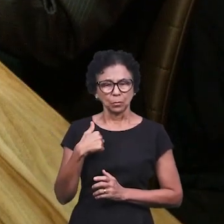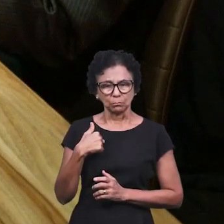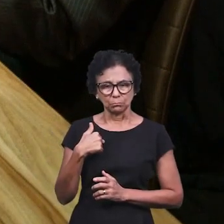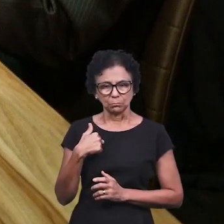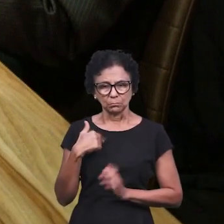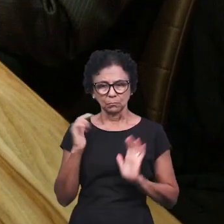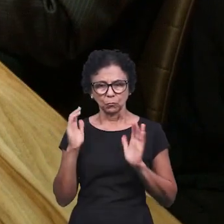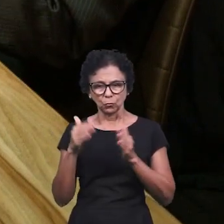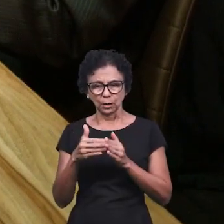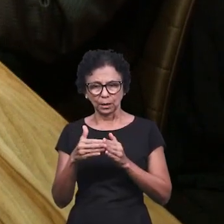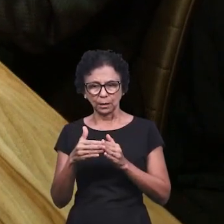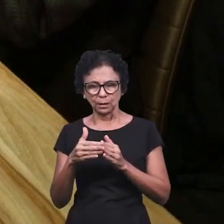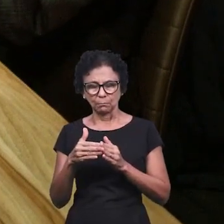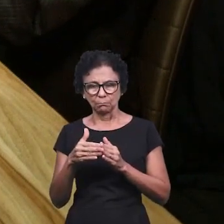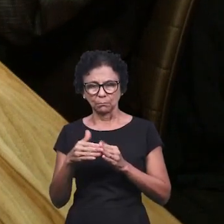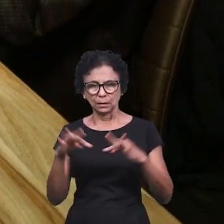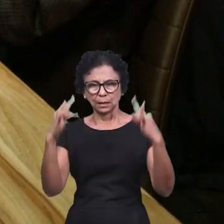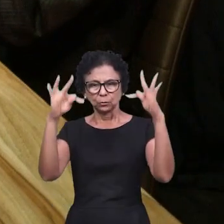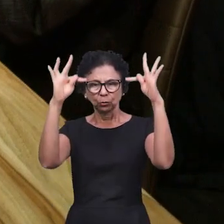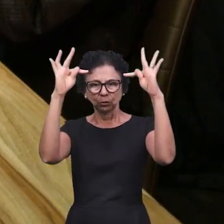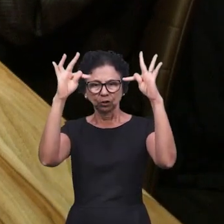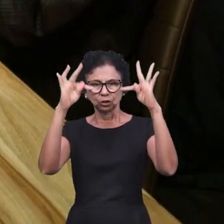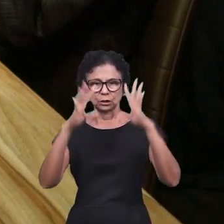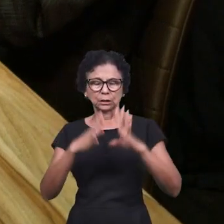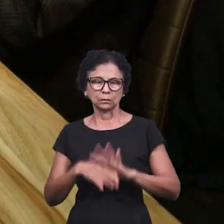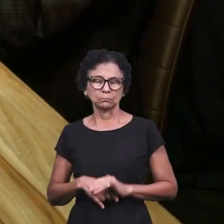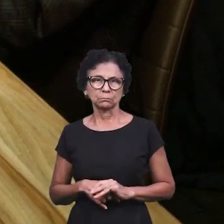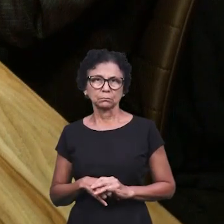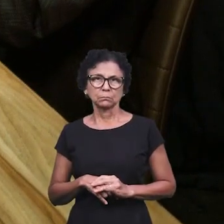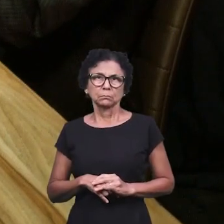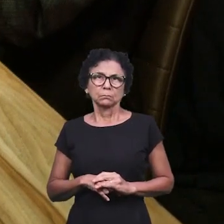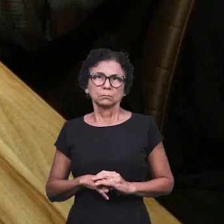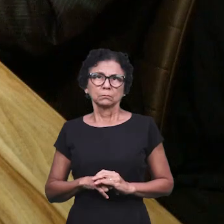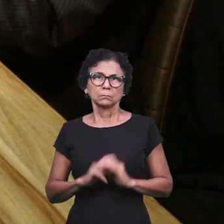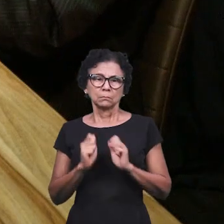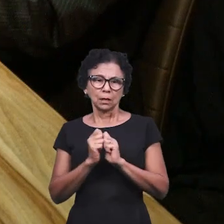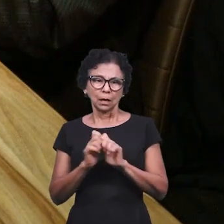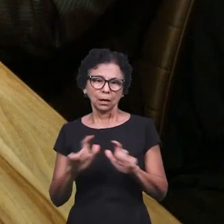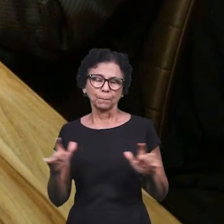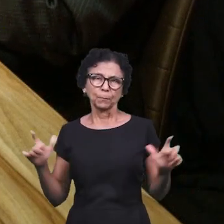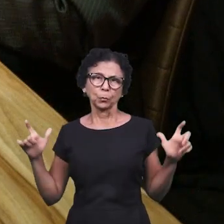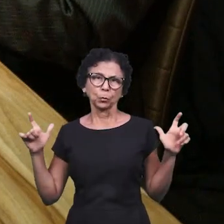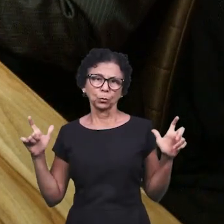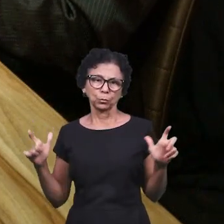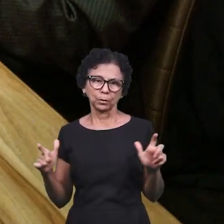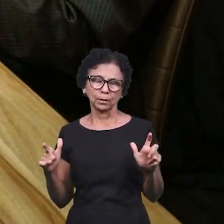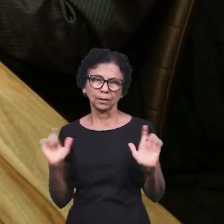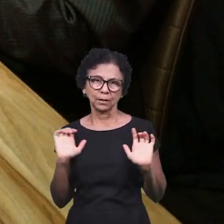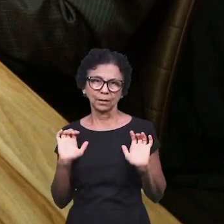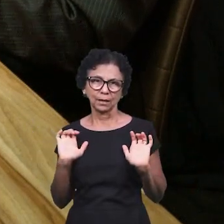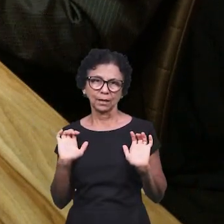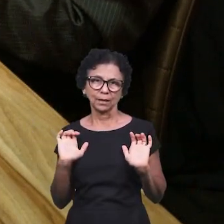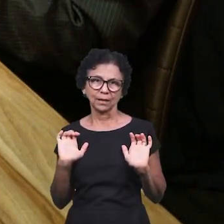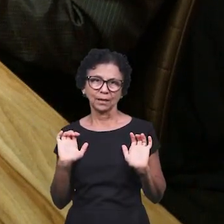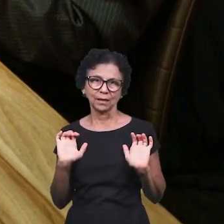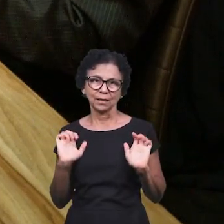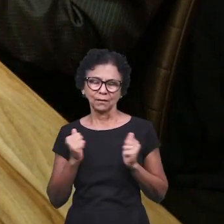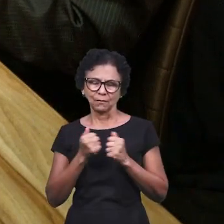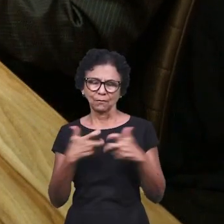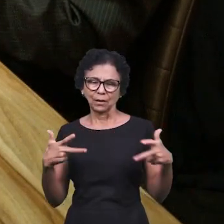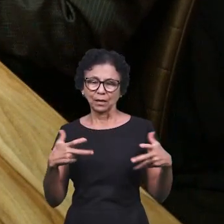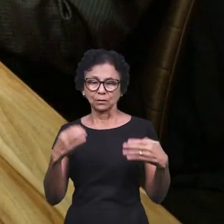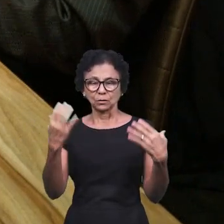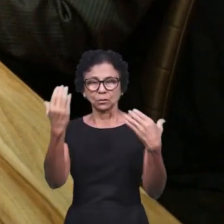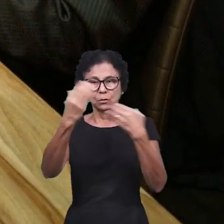os órgãos. Foquei numa carreira, a carreira é tecnologia. Tecnologia nós temos hoje praticamente todo Tá o lugar. foco,